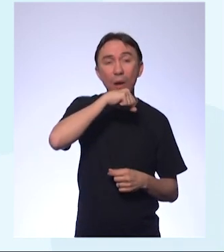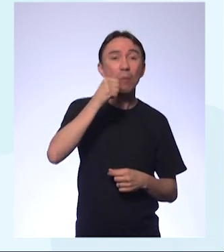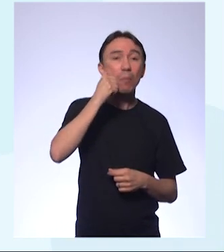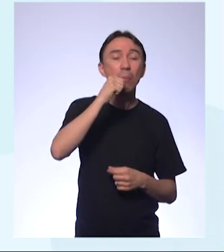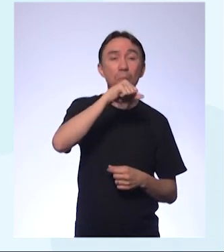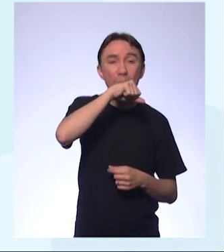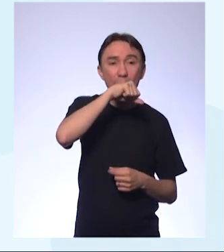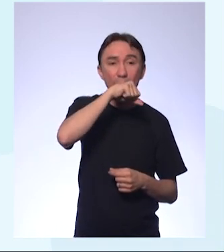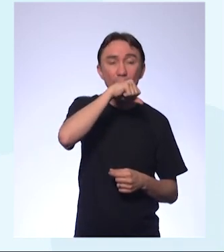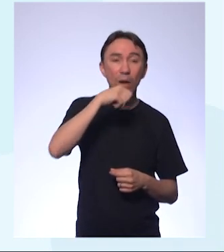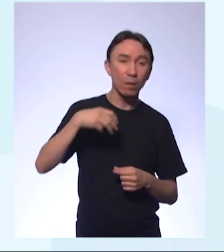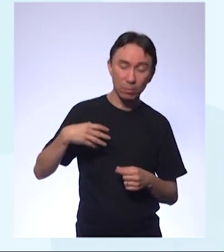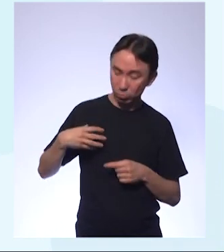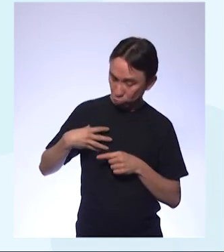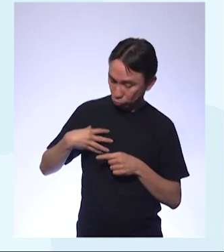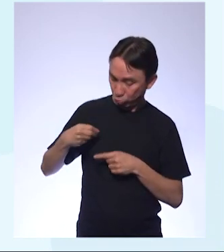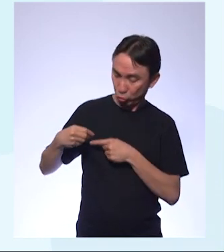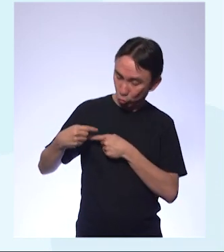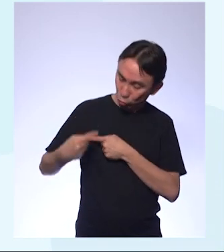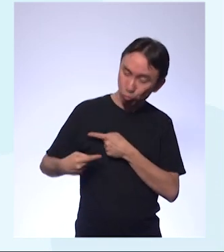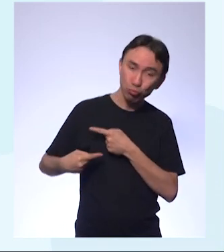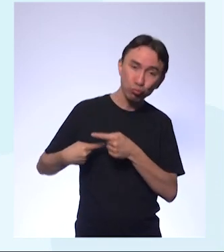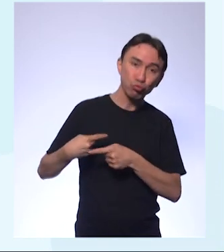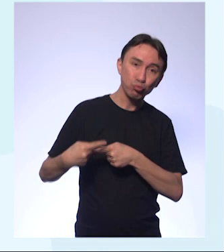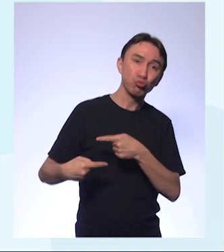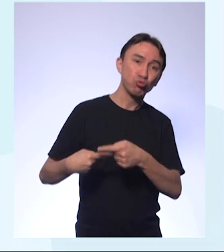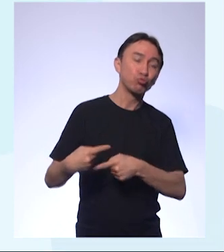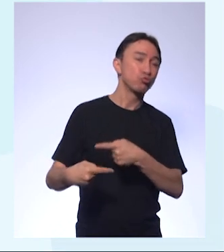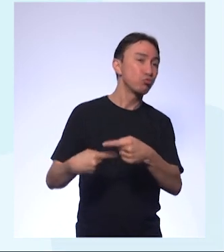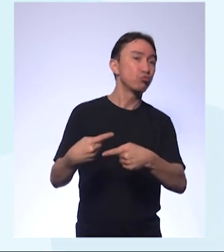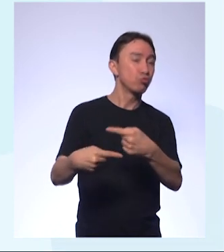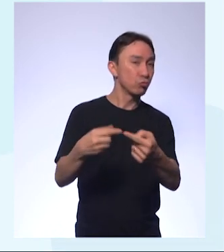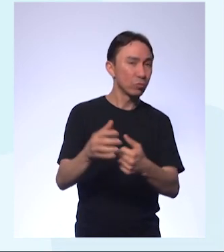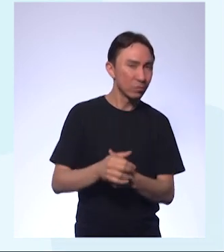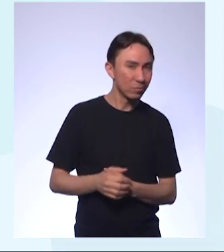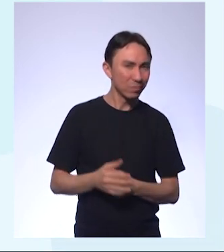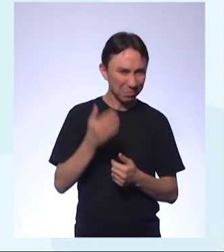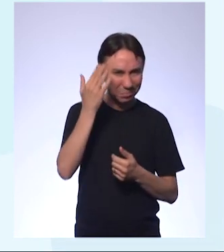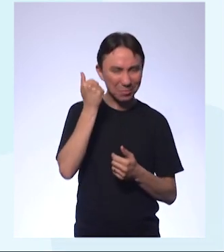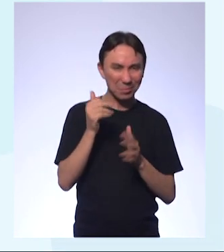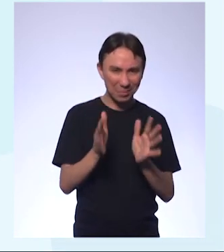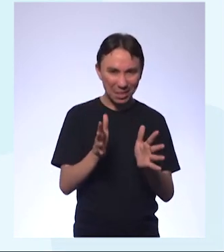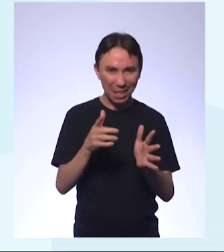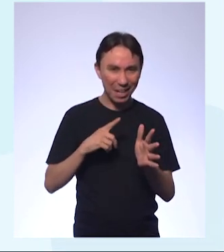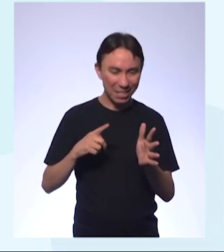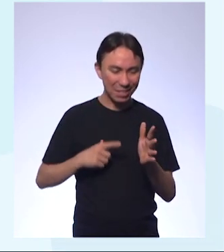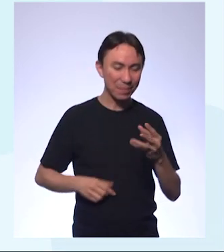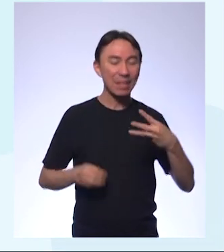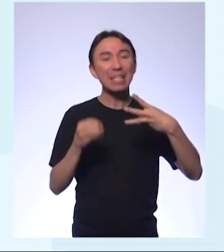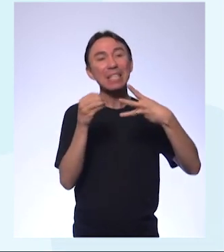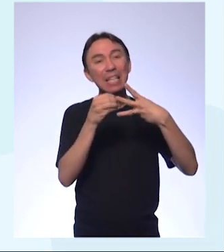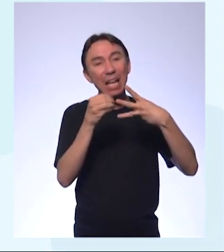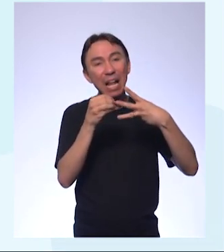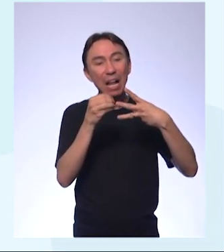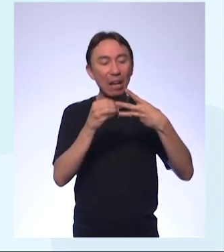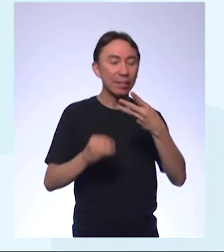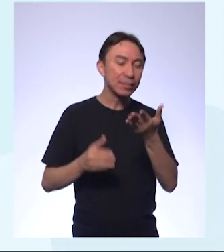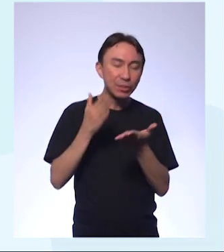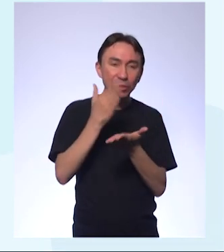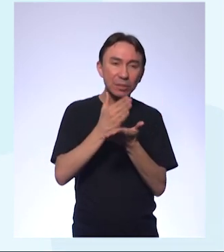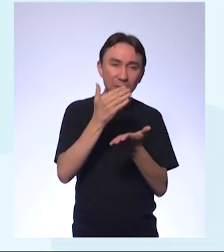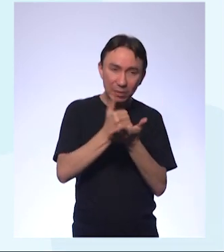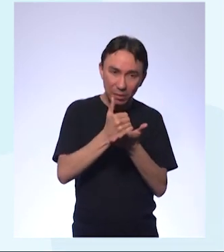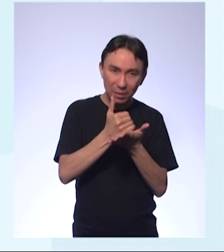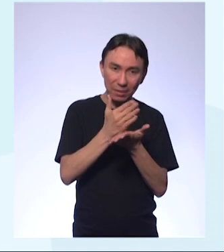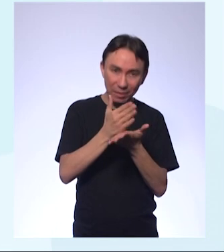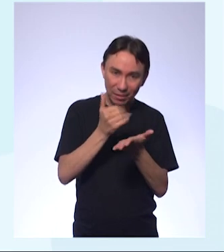viu lá no processo de divisão celular, e aí depois, quando a gente recebe, né, para a formação do